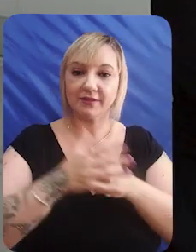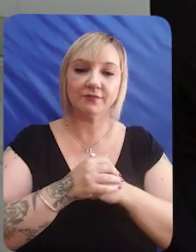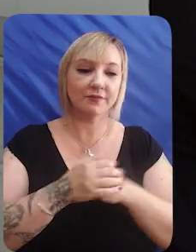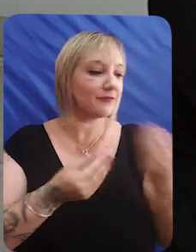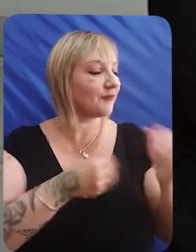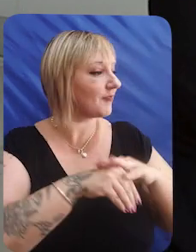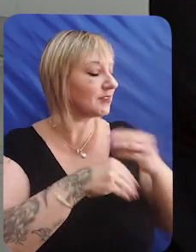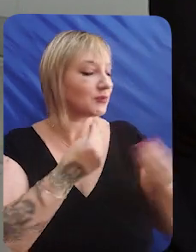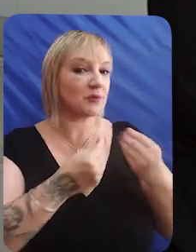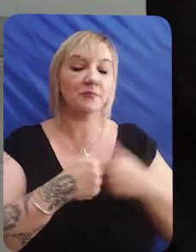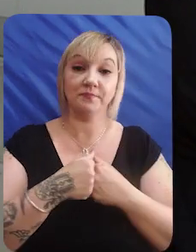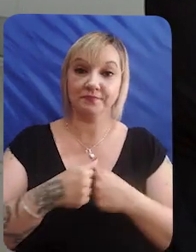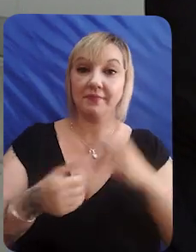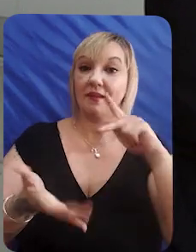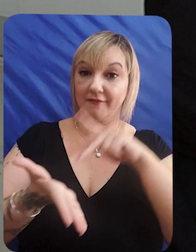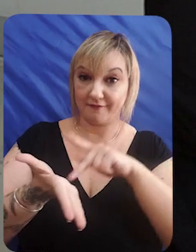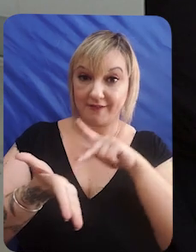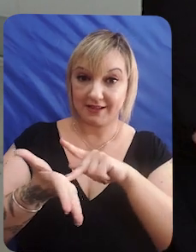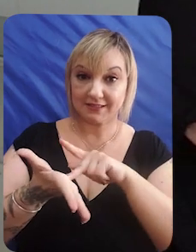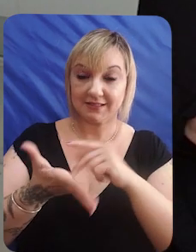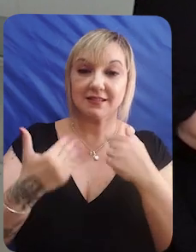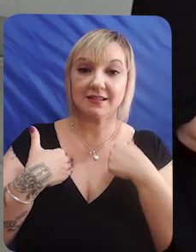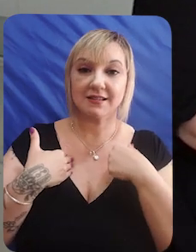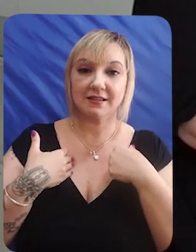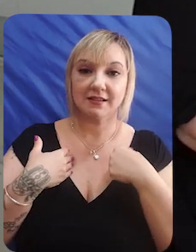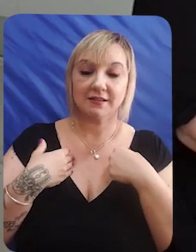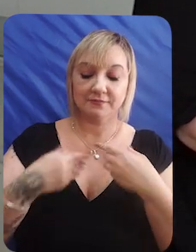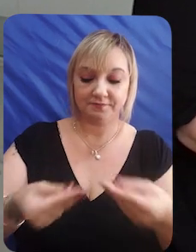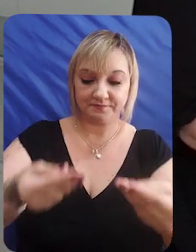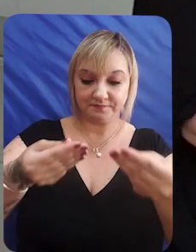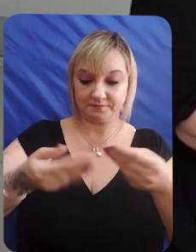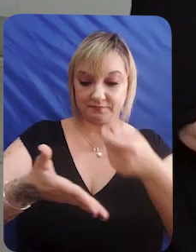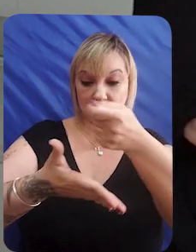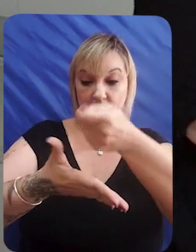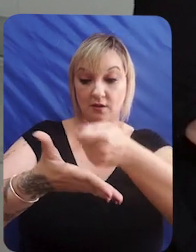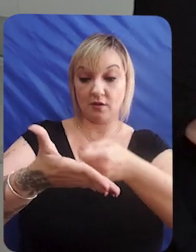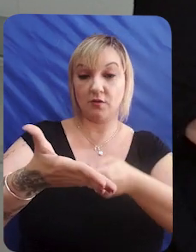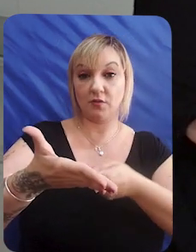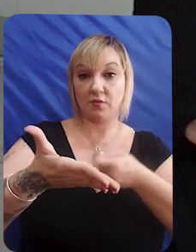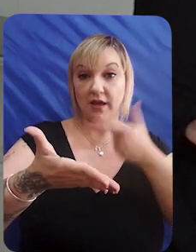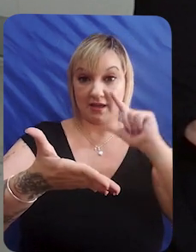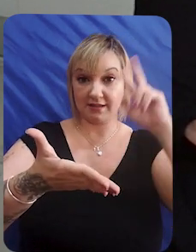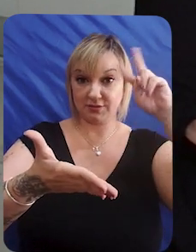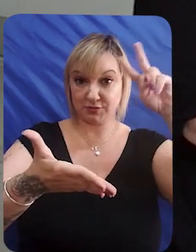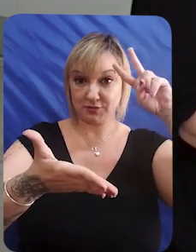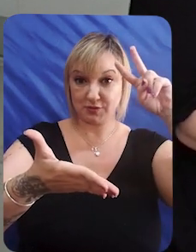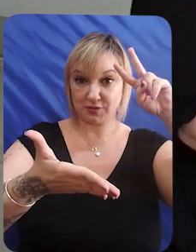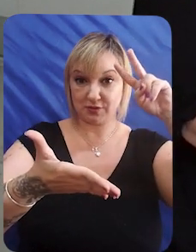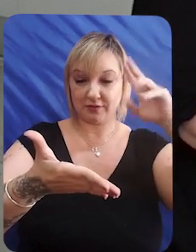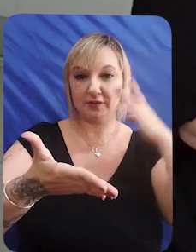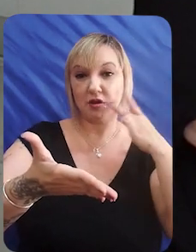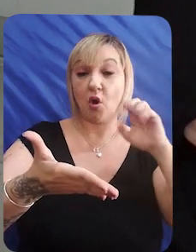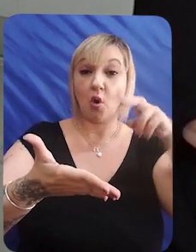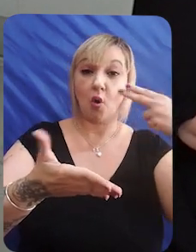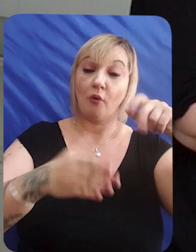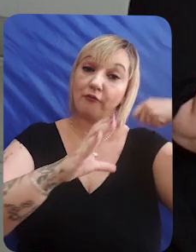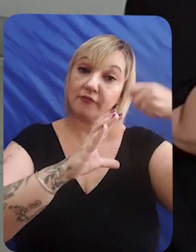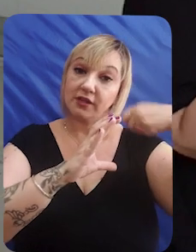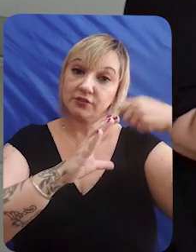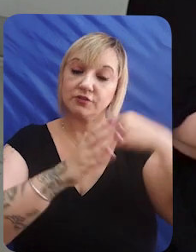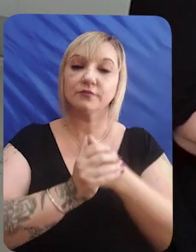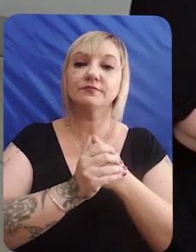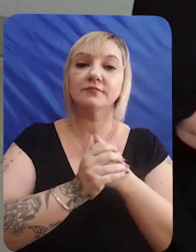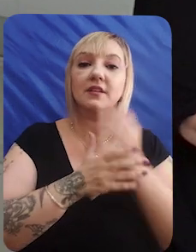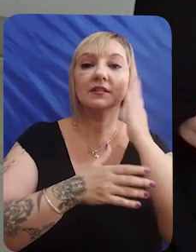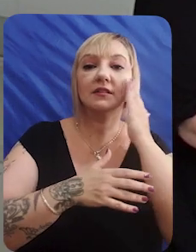faz? Na verdade eu recebo, eu peço sempre o roteiro antes, ou o vídeo da peça, para a gente